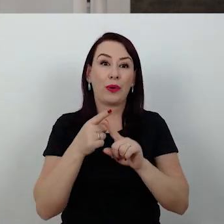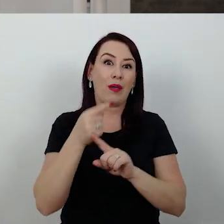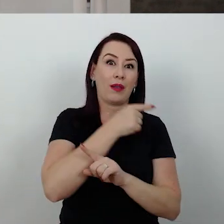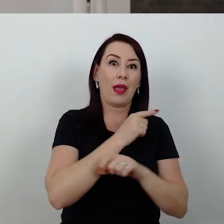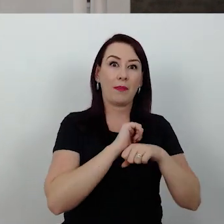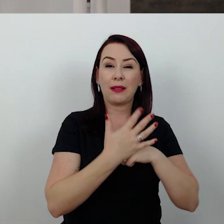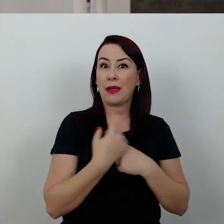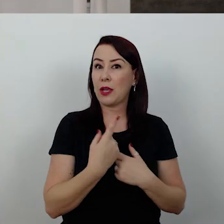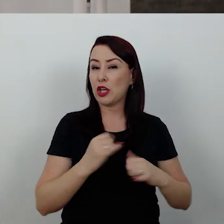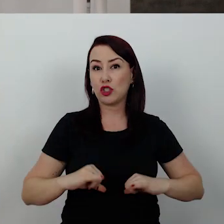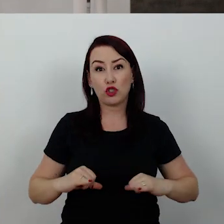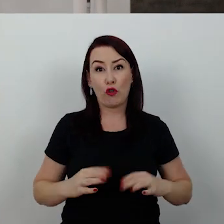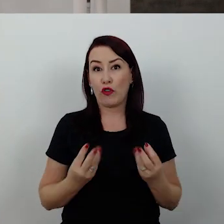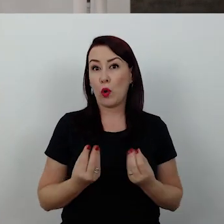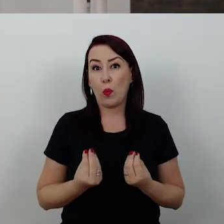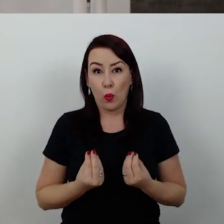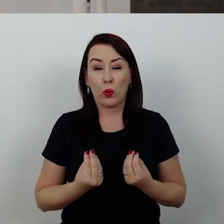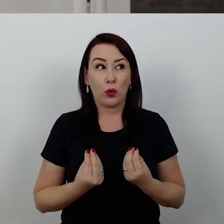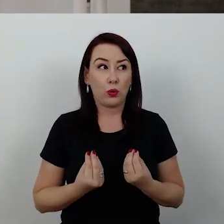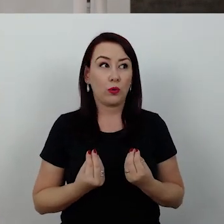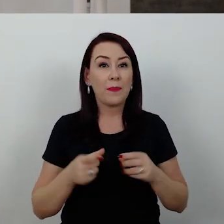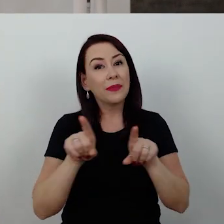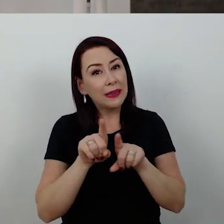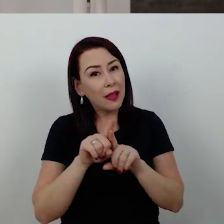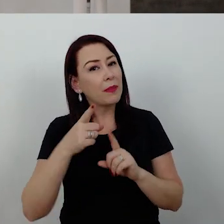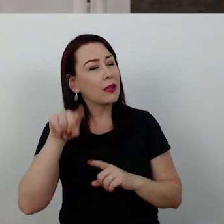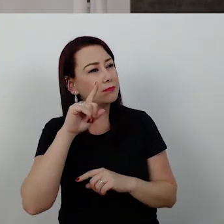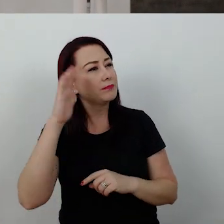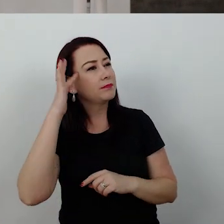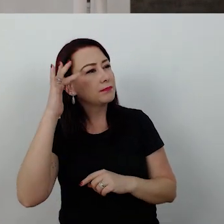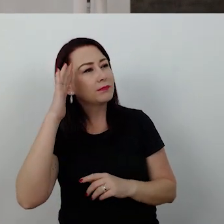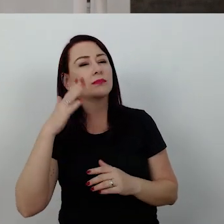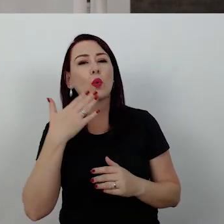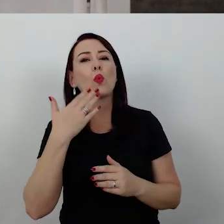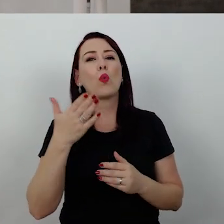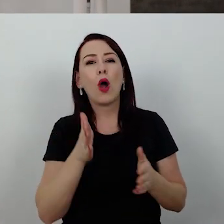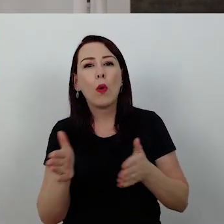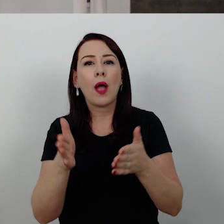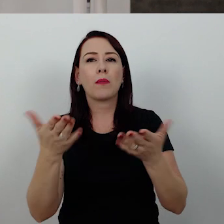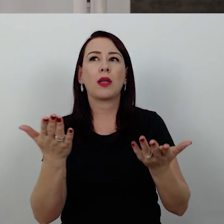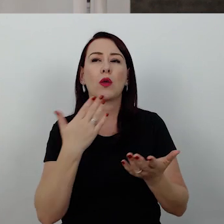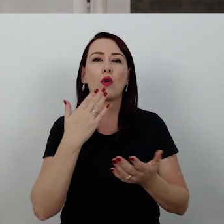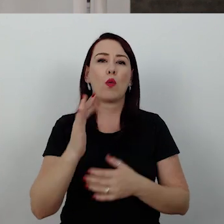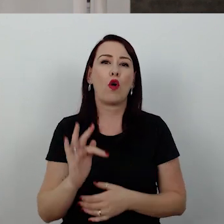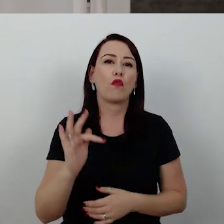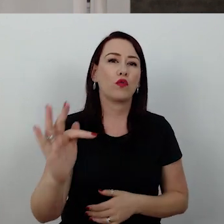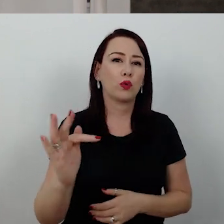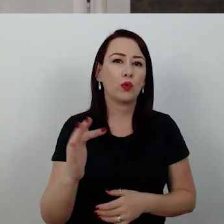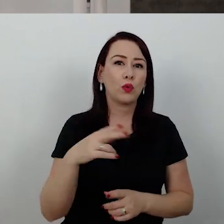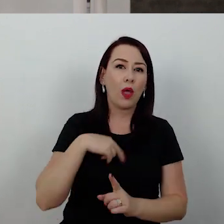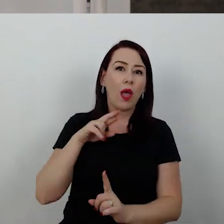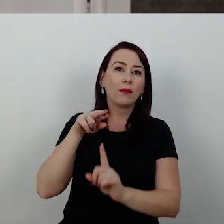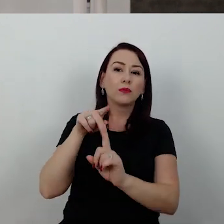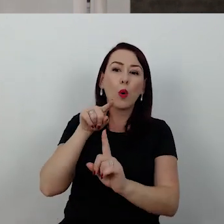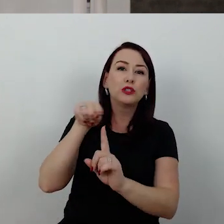tanto com a pandemia, mas também pensar o que a gente vai, né, para onde a gente vai investir, aonde a gente vai mirar,